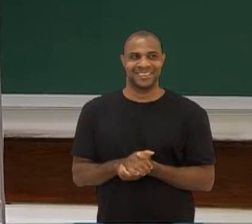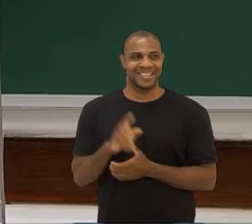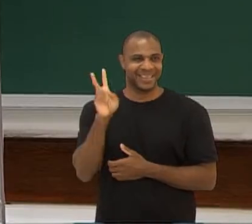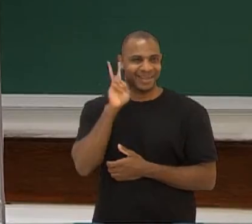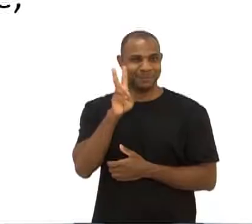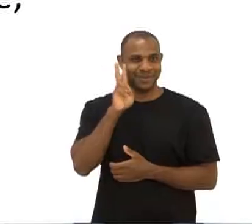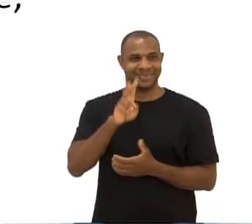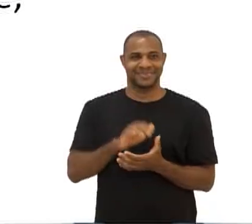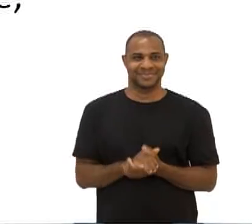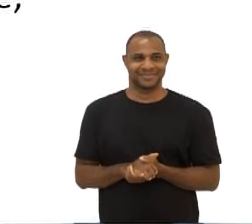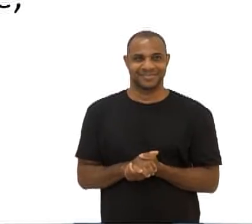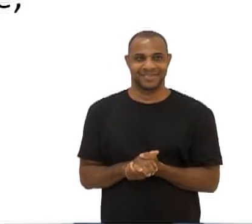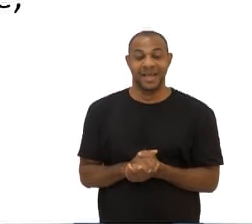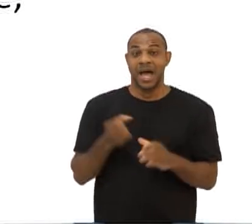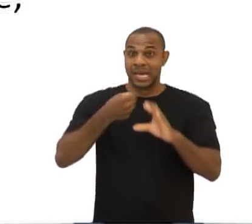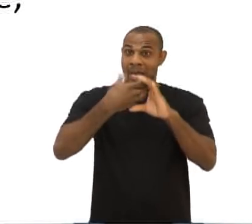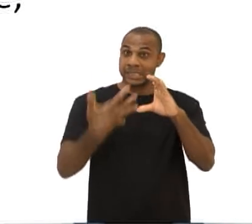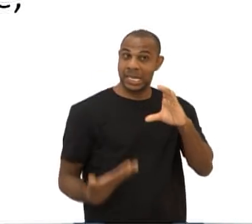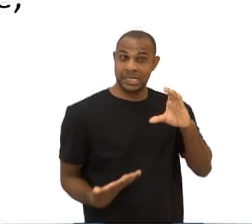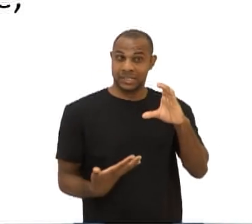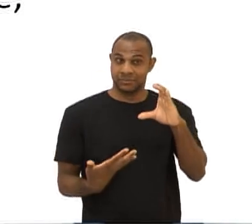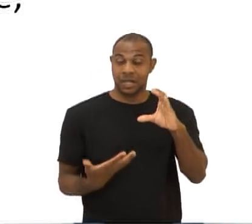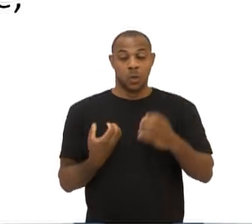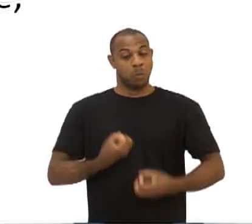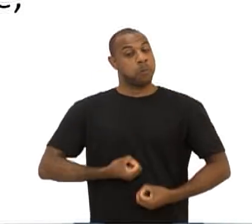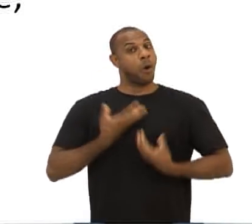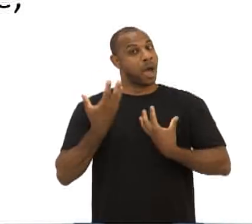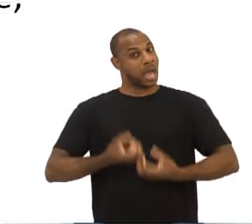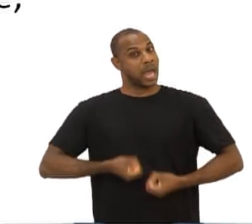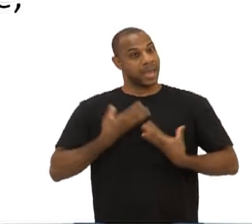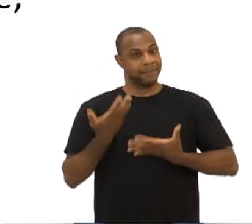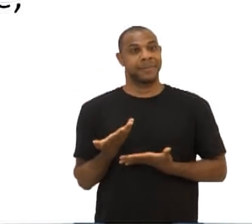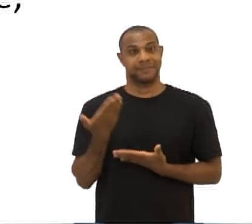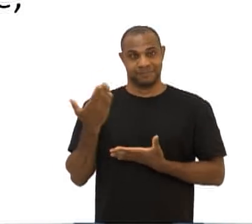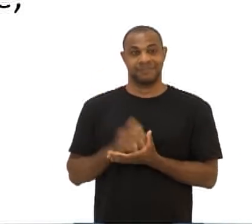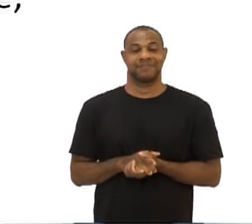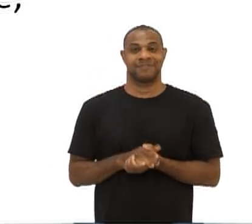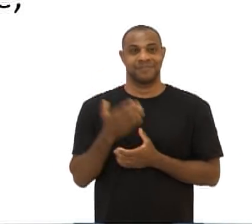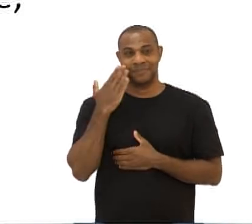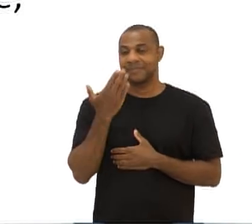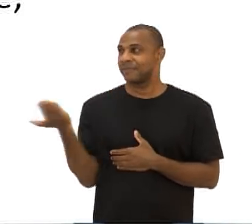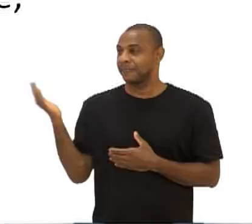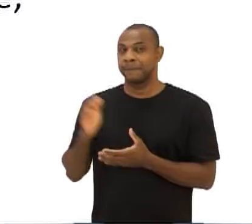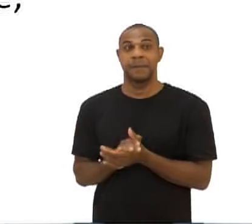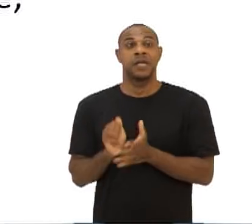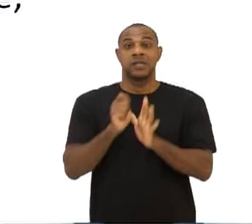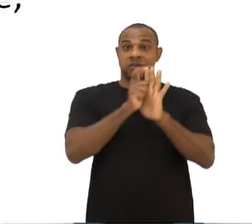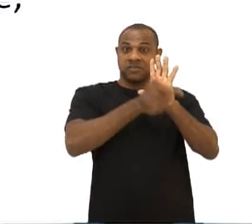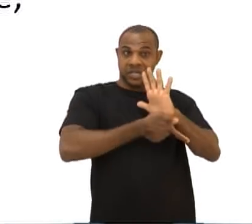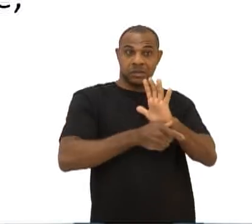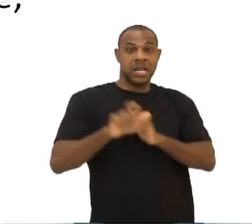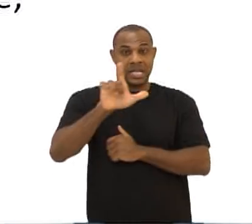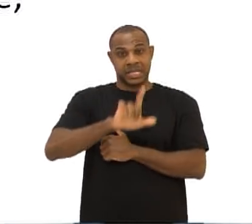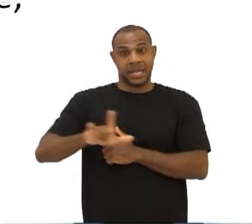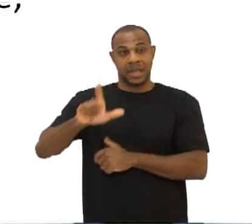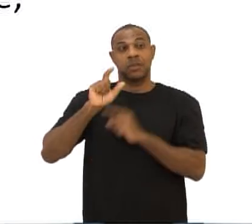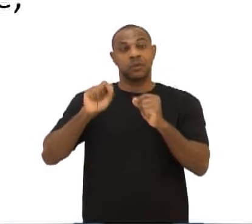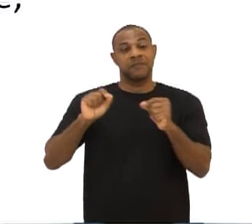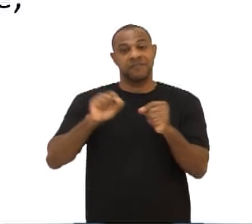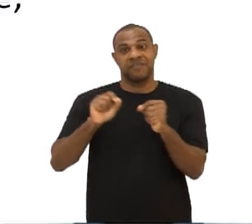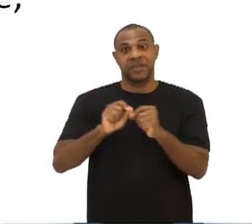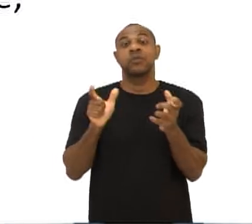Relembrando, pessoal, as características do poema de cordel. Gênero literário geralmente feito